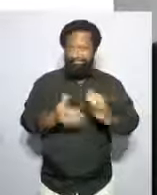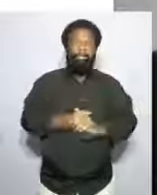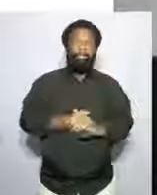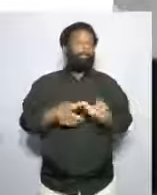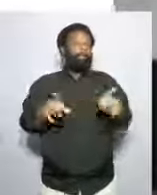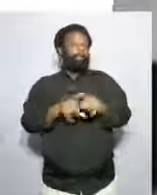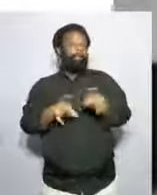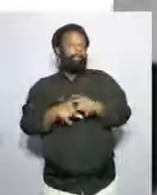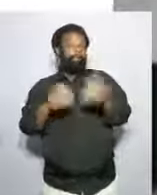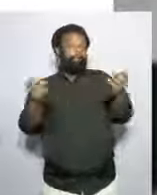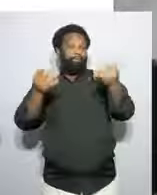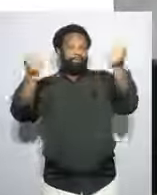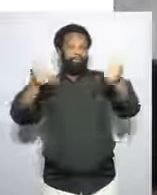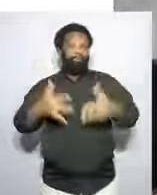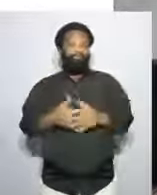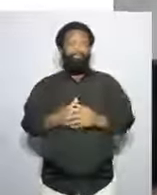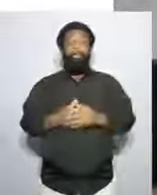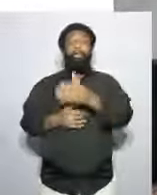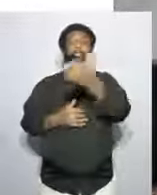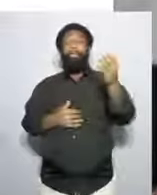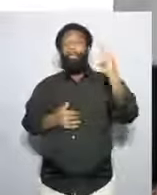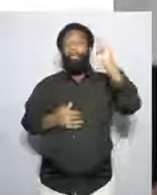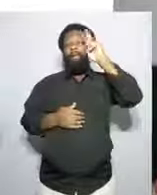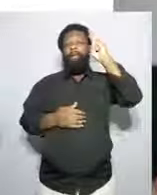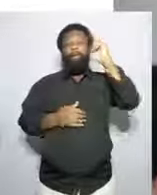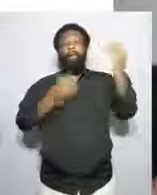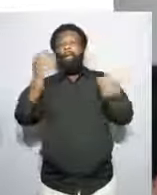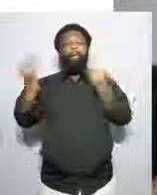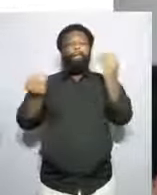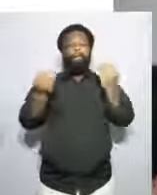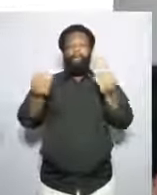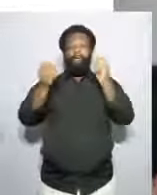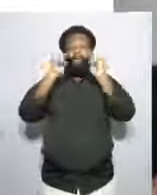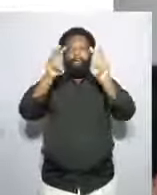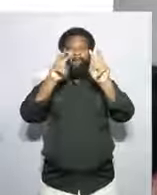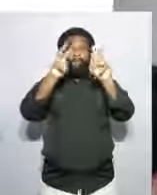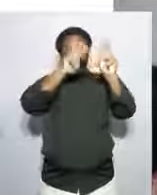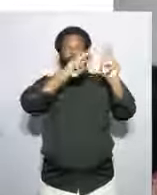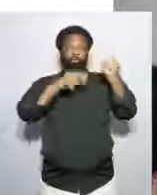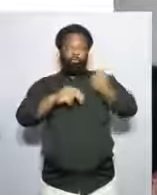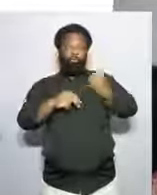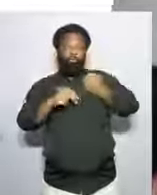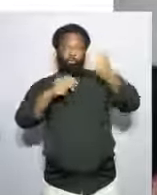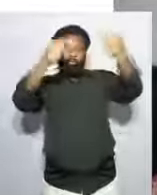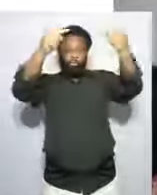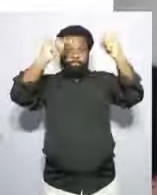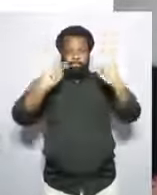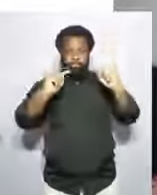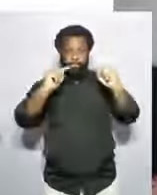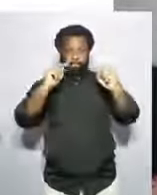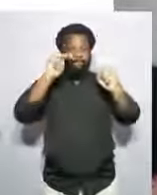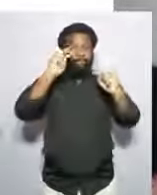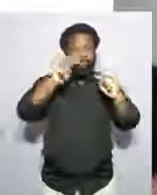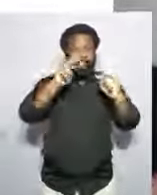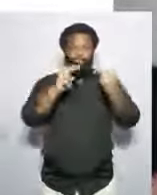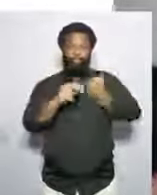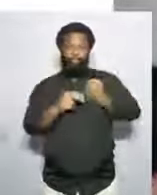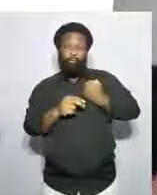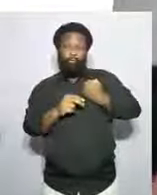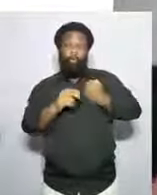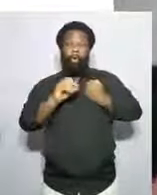Bom, pessoal, para vocês poderem lembrar disso, ou vocês olham para o número de baixo, direto, né, para essa